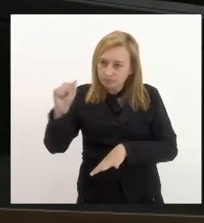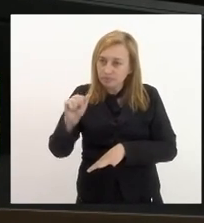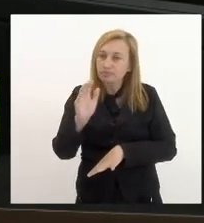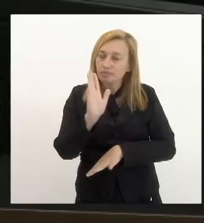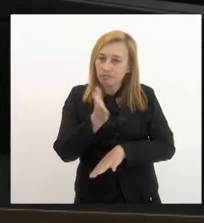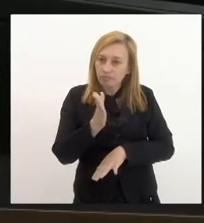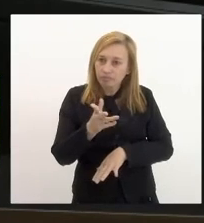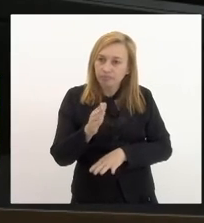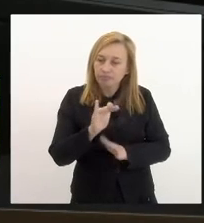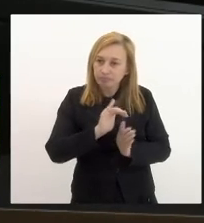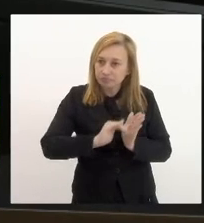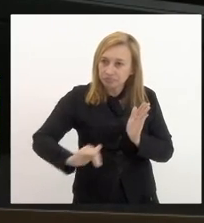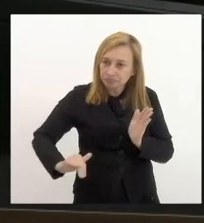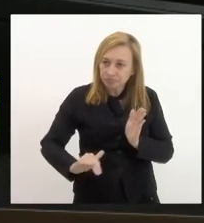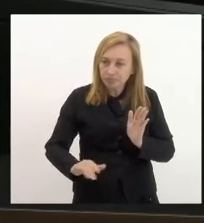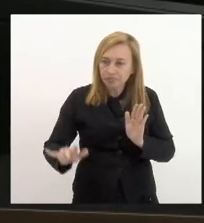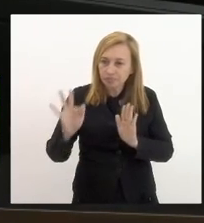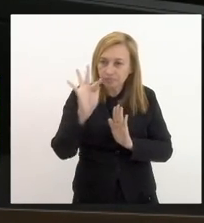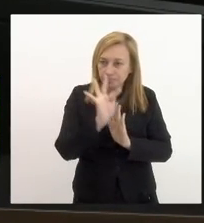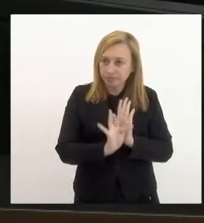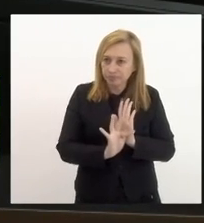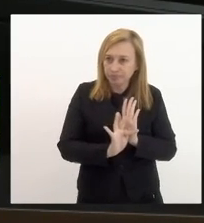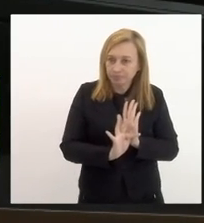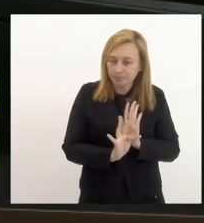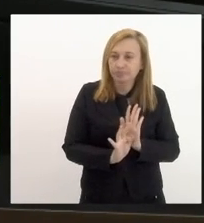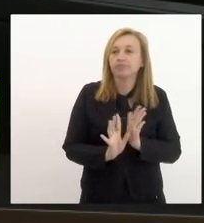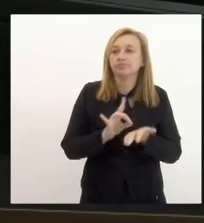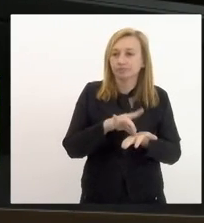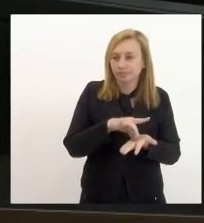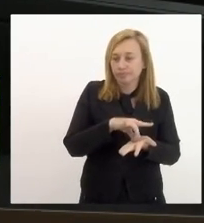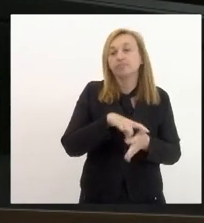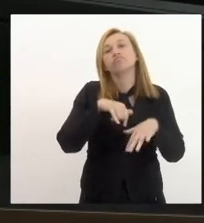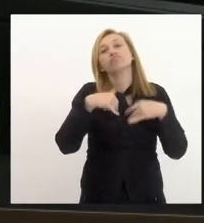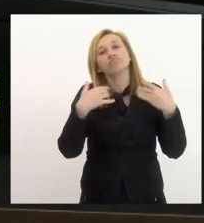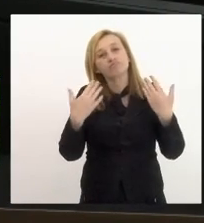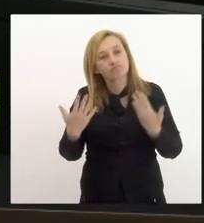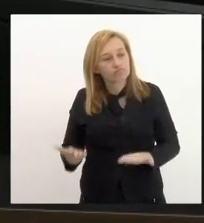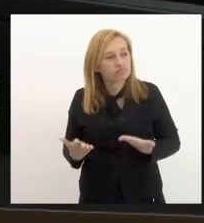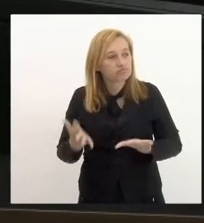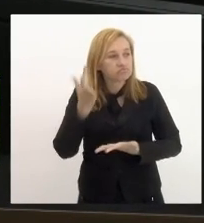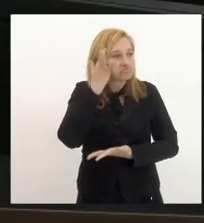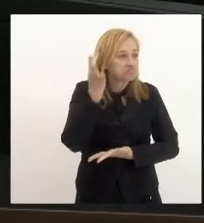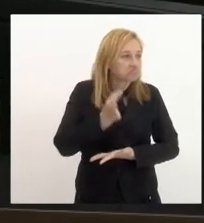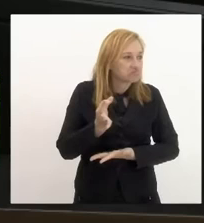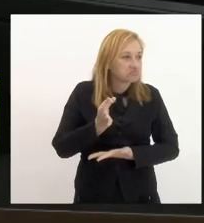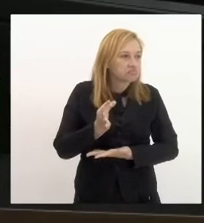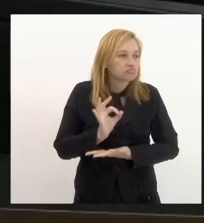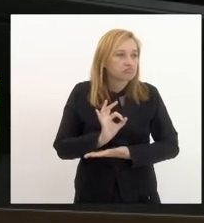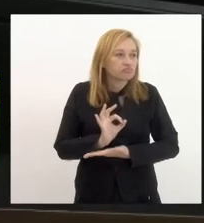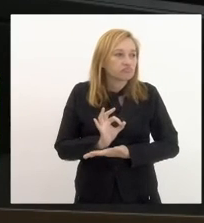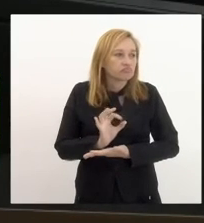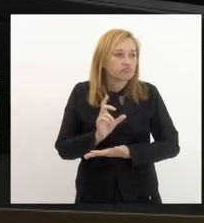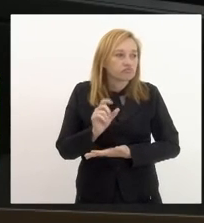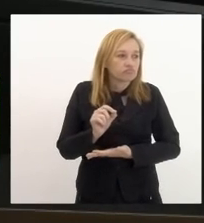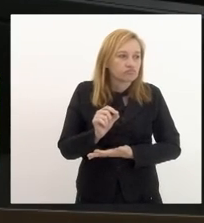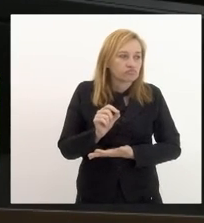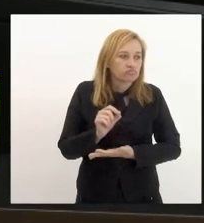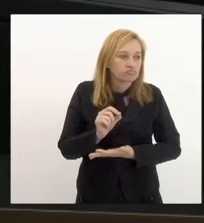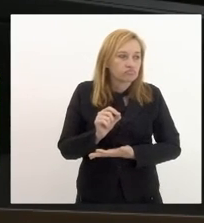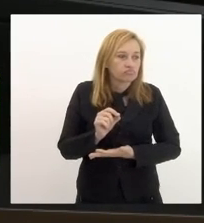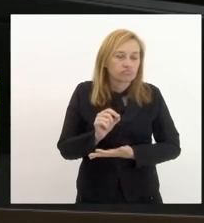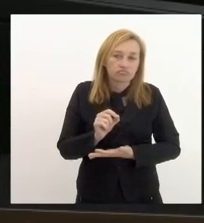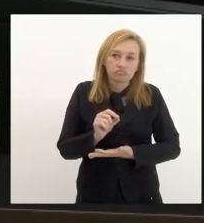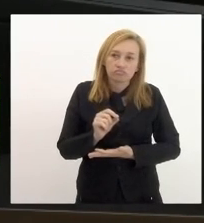tinha já retirado do texto original Então eu não sei exatamente o que foi Mas